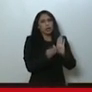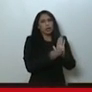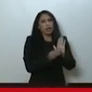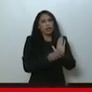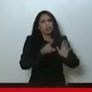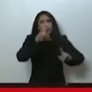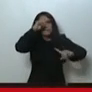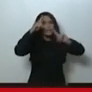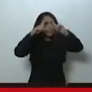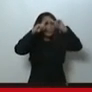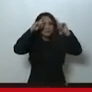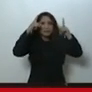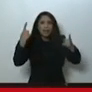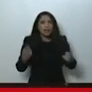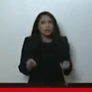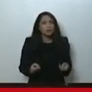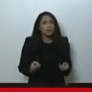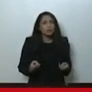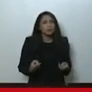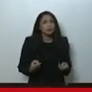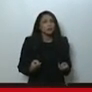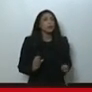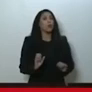uma das mais notáveis